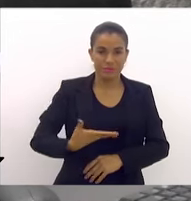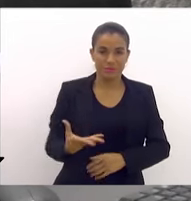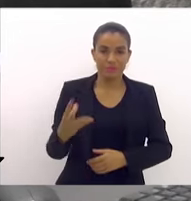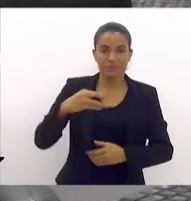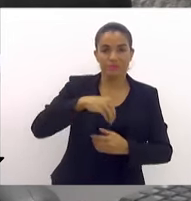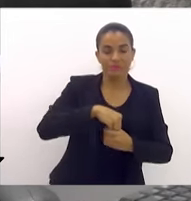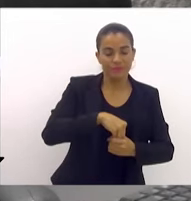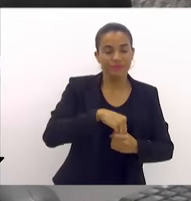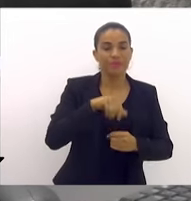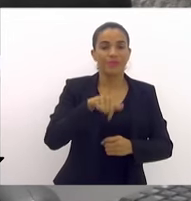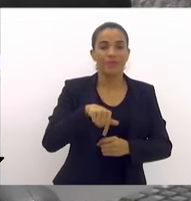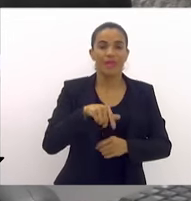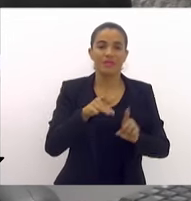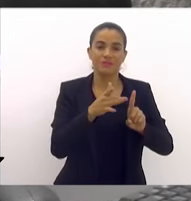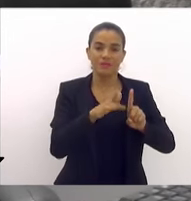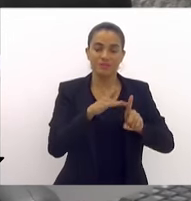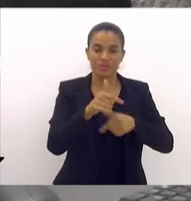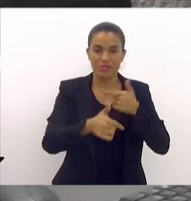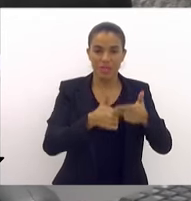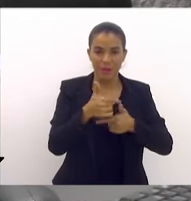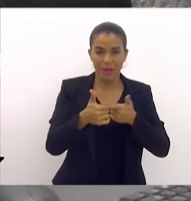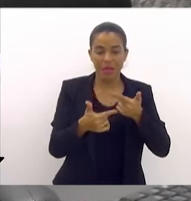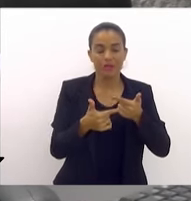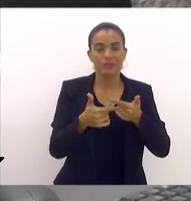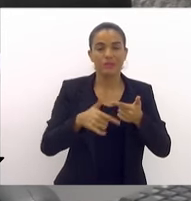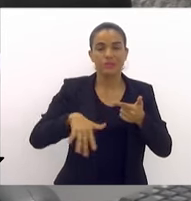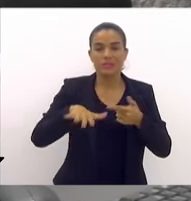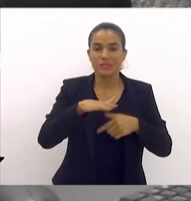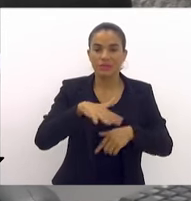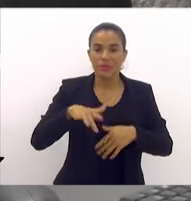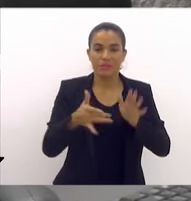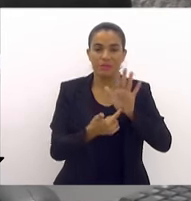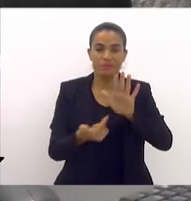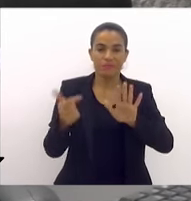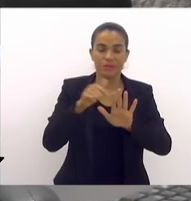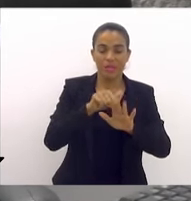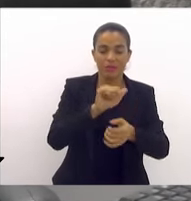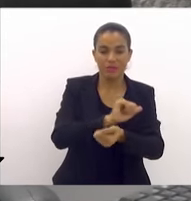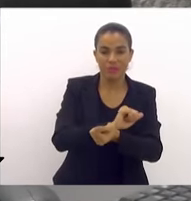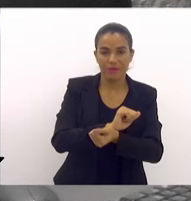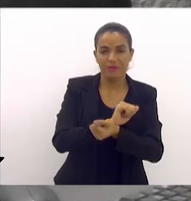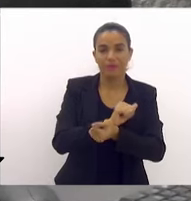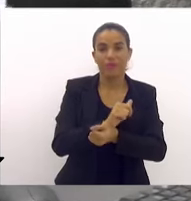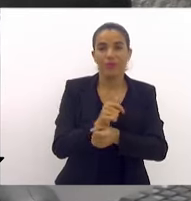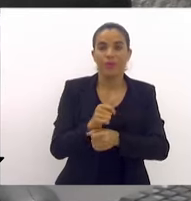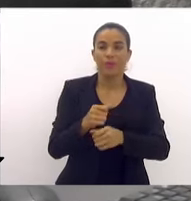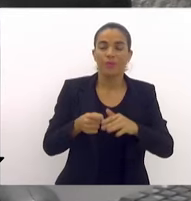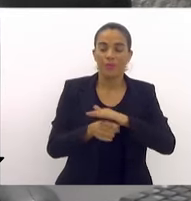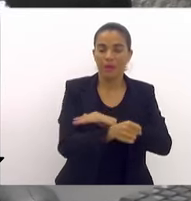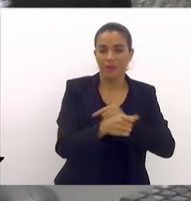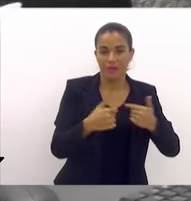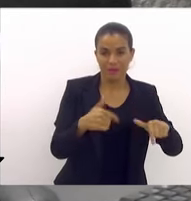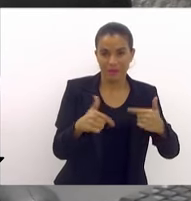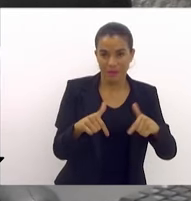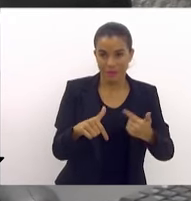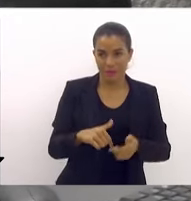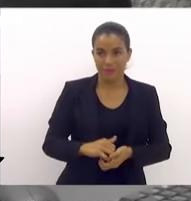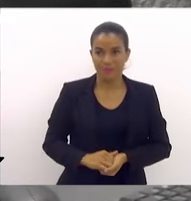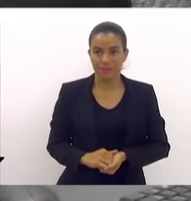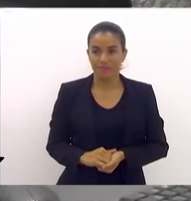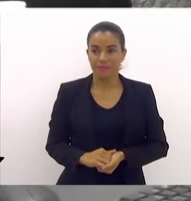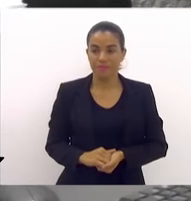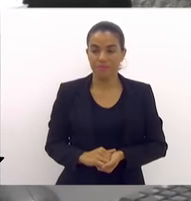vítimas de trabalho em condição análoga à de escravo no mercado de trabalho e da outras providências. Aparecer, deputado Vinícius